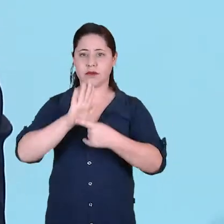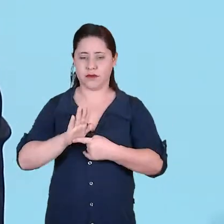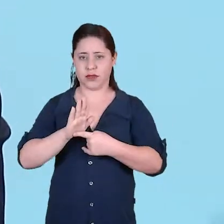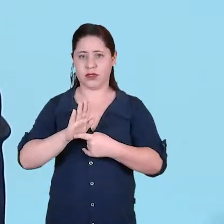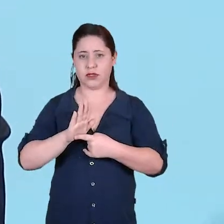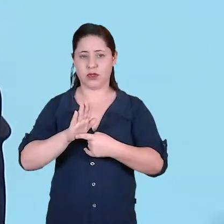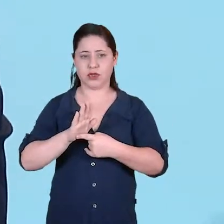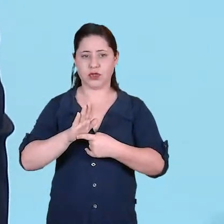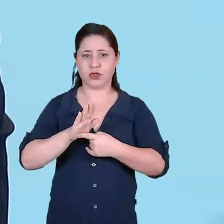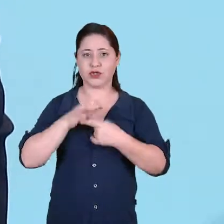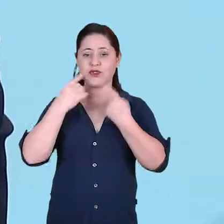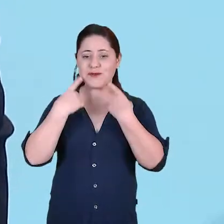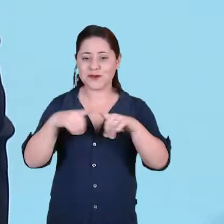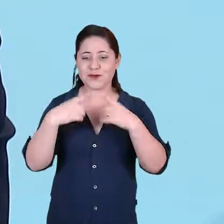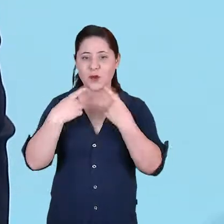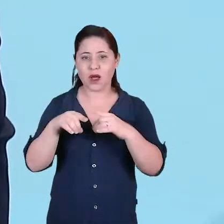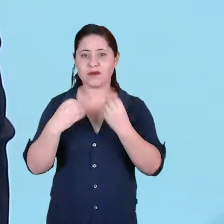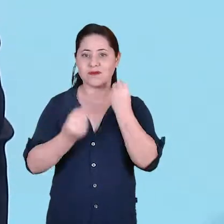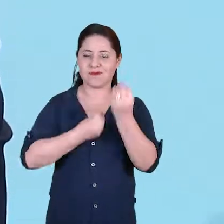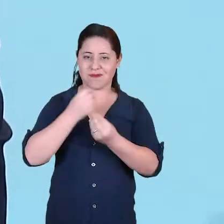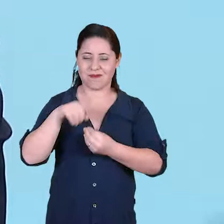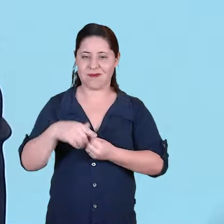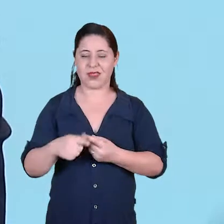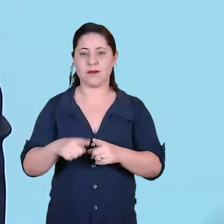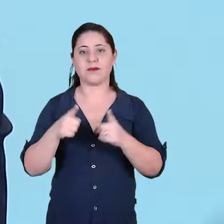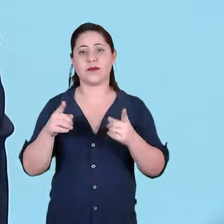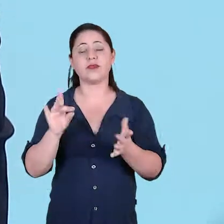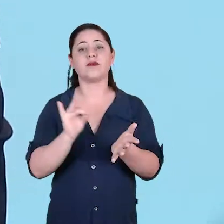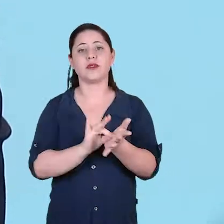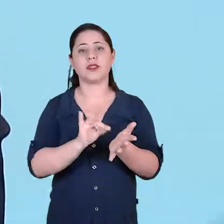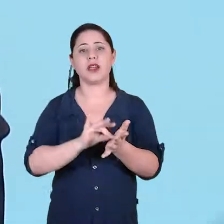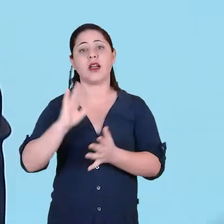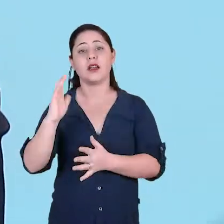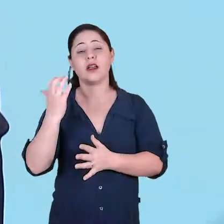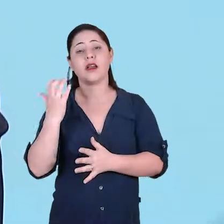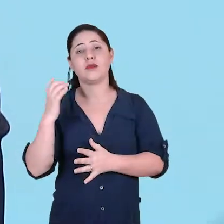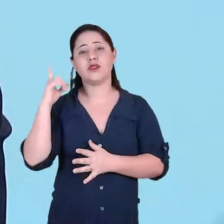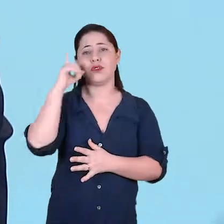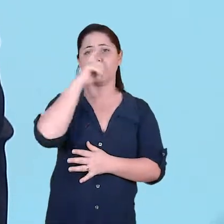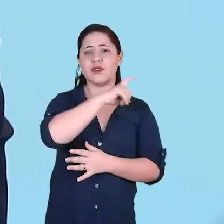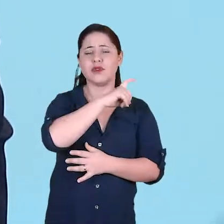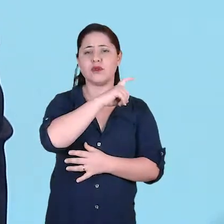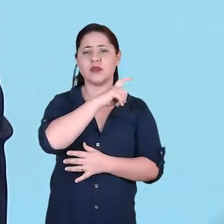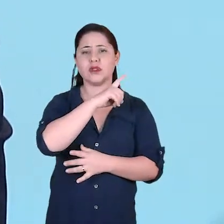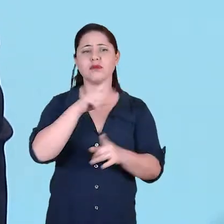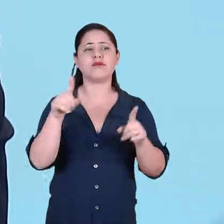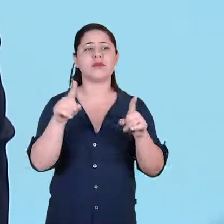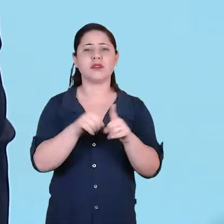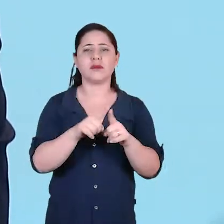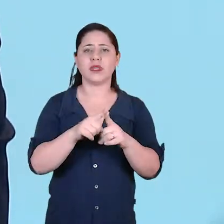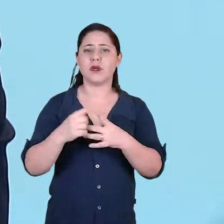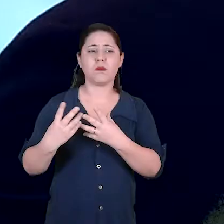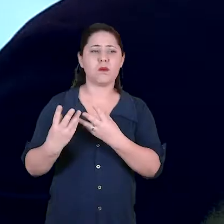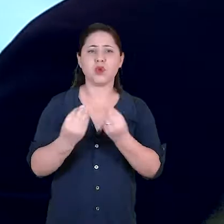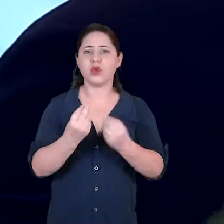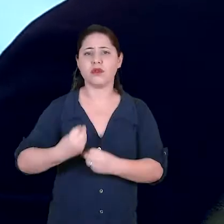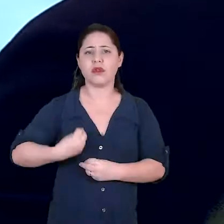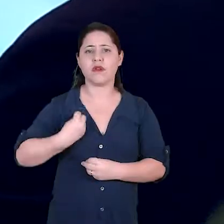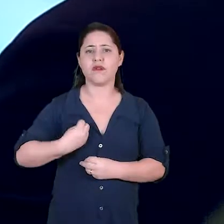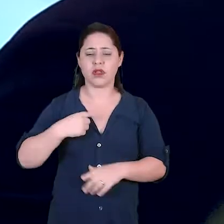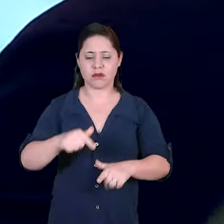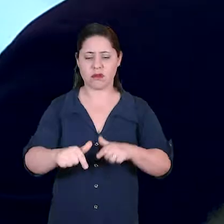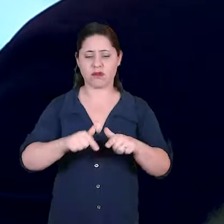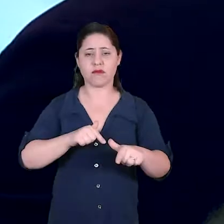tão divulgada assim, e de fato ela acaba dificultando em muito a vida